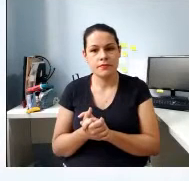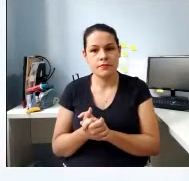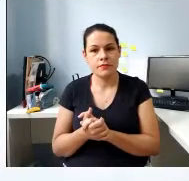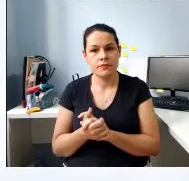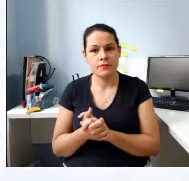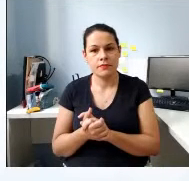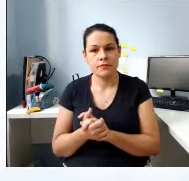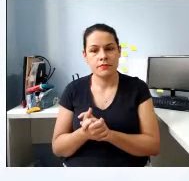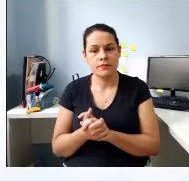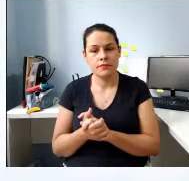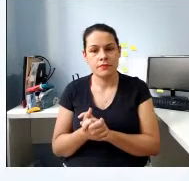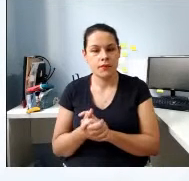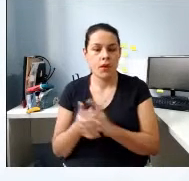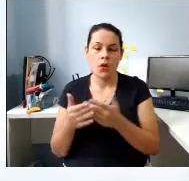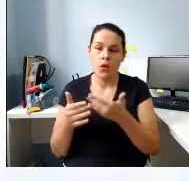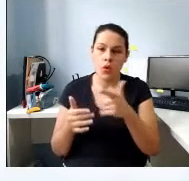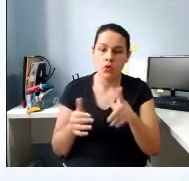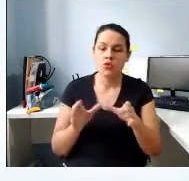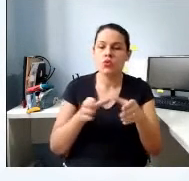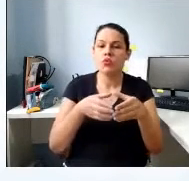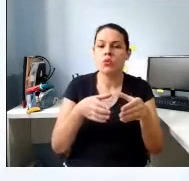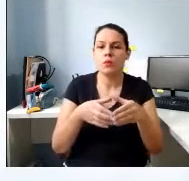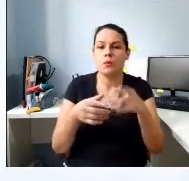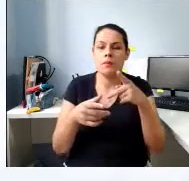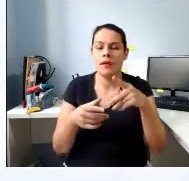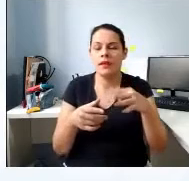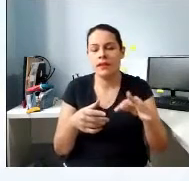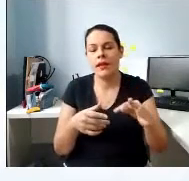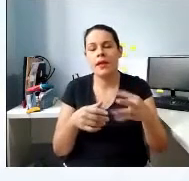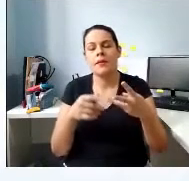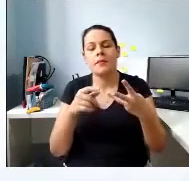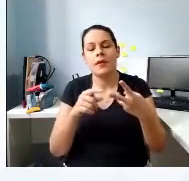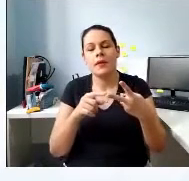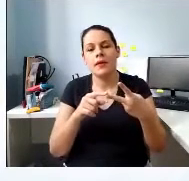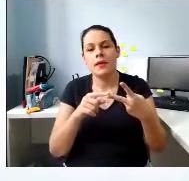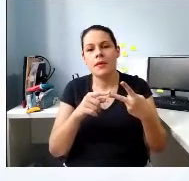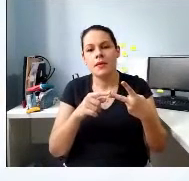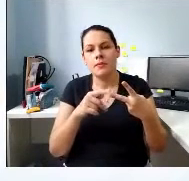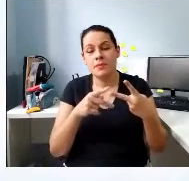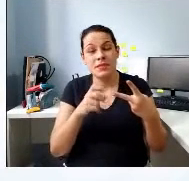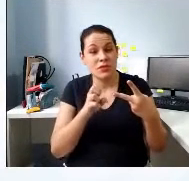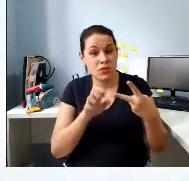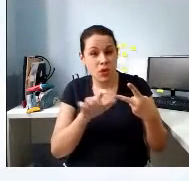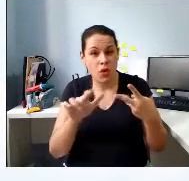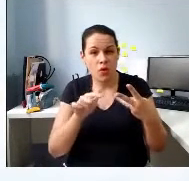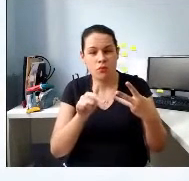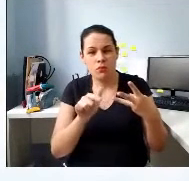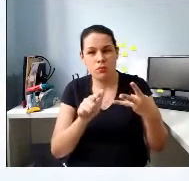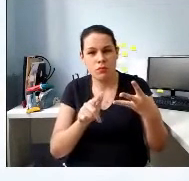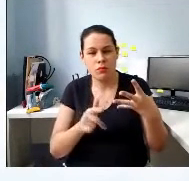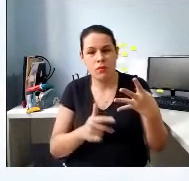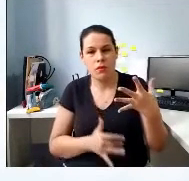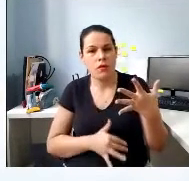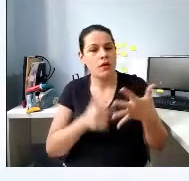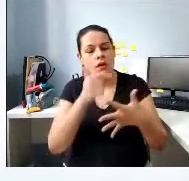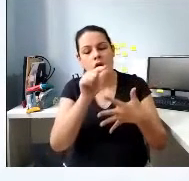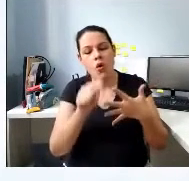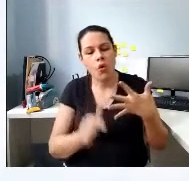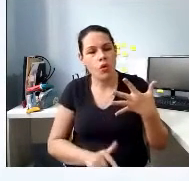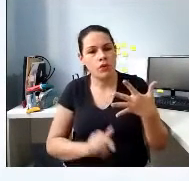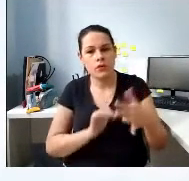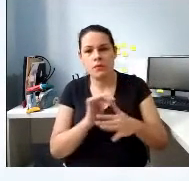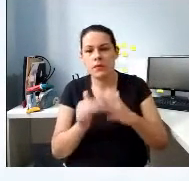o PT, PCdoB, PP, PSOL também, né? Caiu de